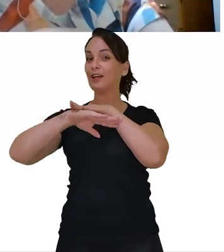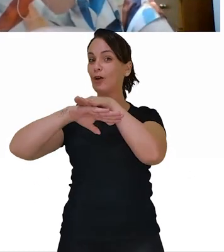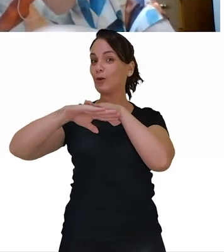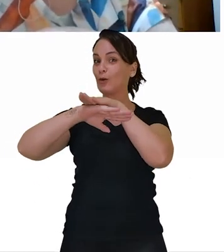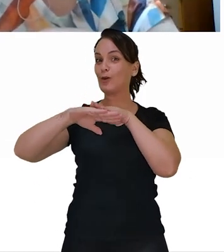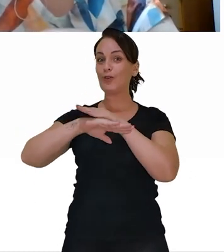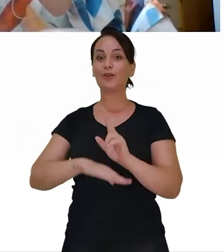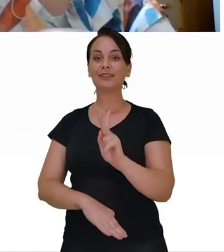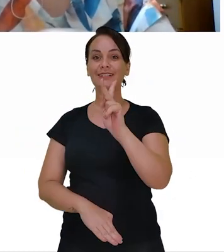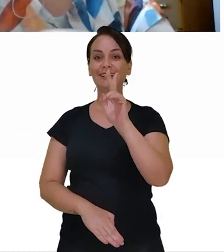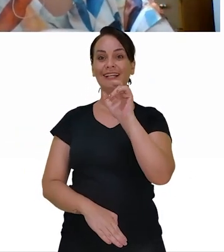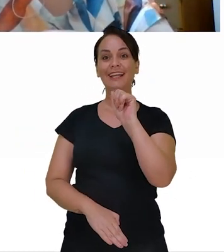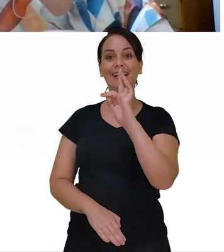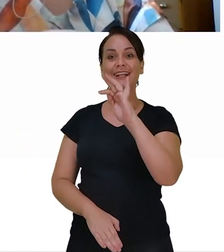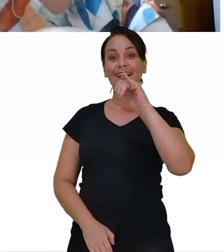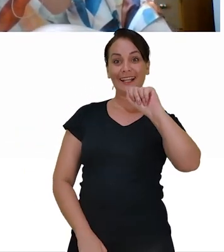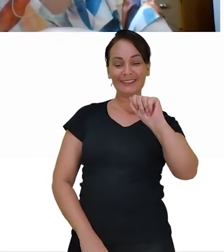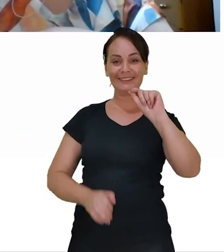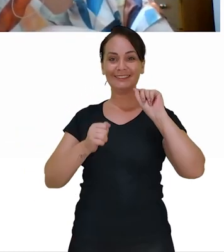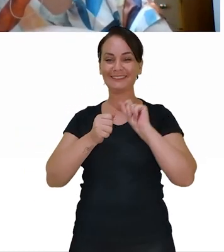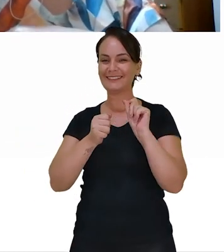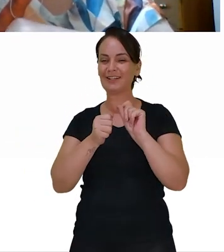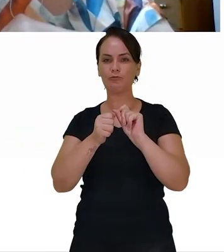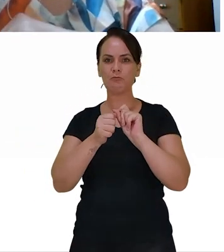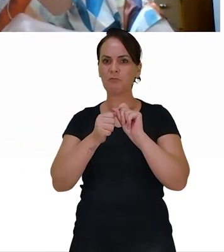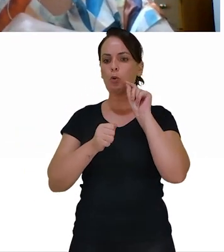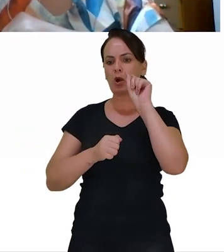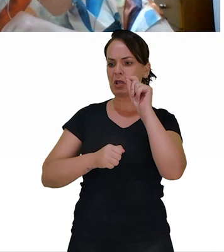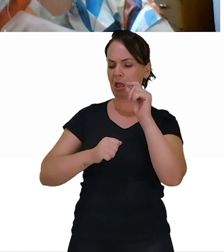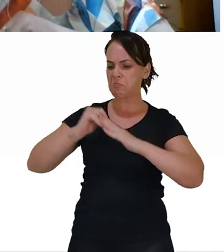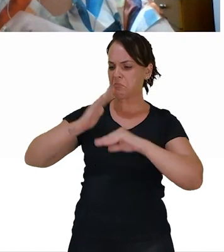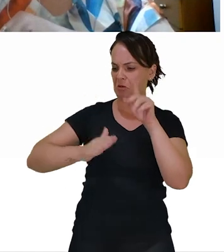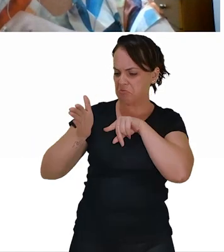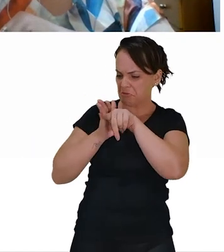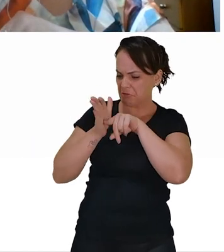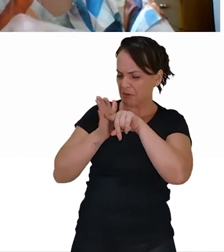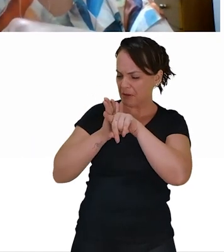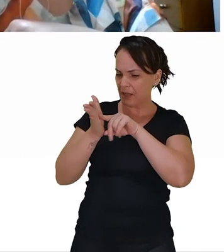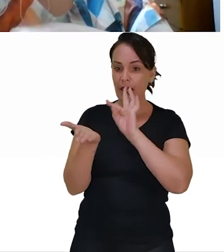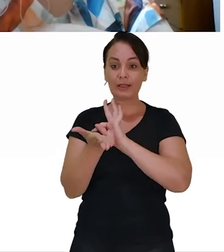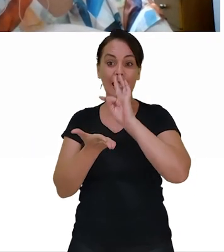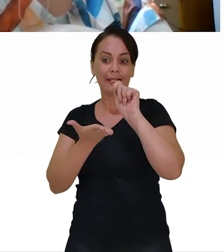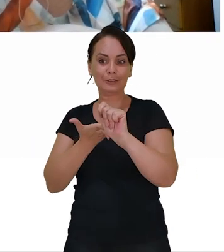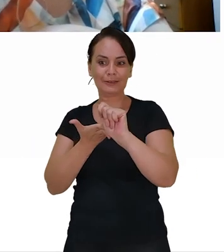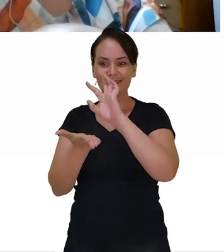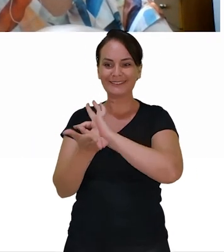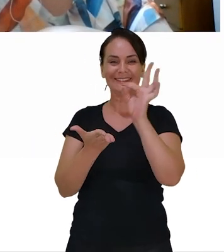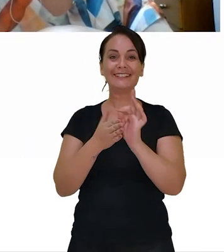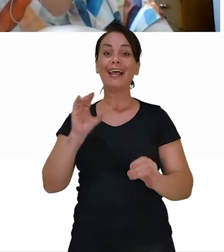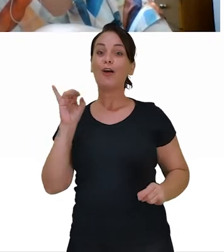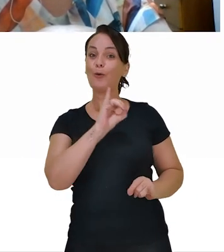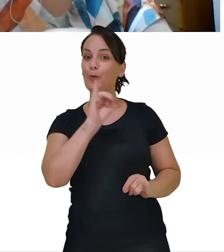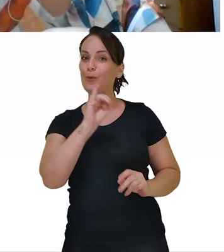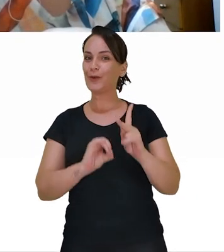a Kátia Ferreira, que faz muita pesquisa sobre tecnologia assistiva. Oi, Kátia, seja bem-vinda